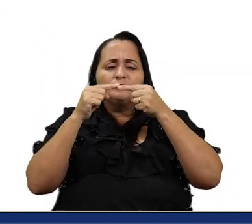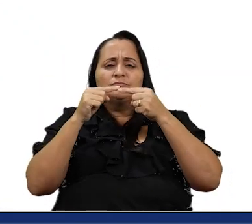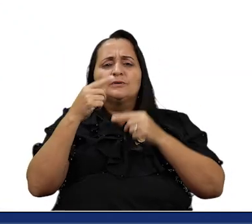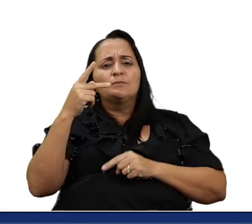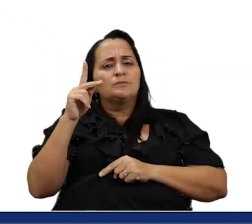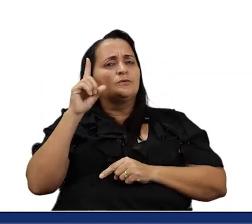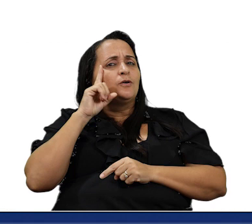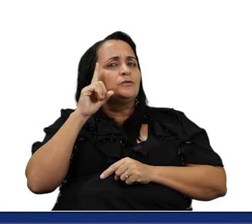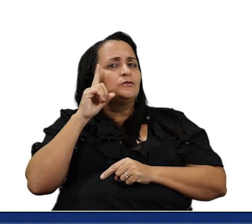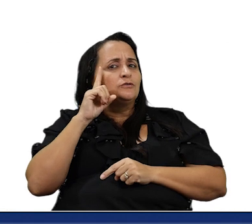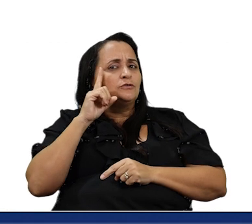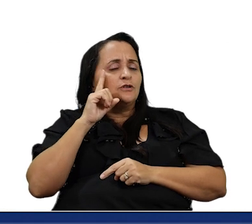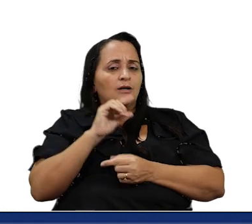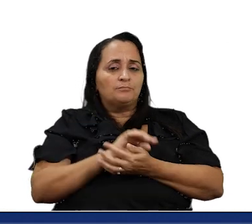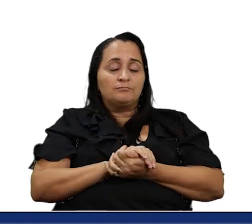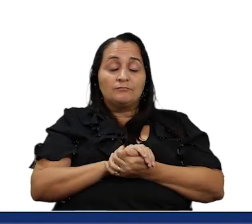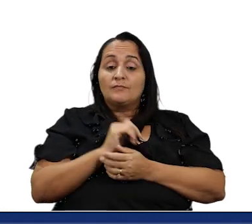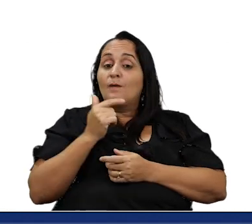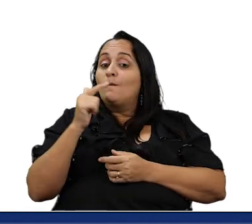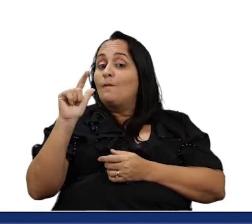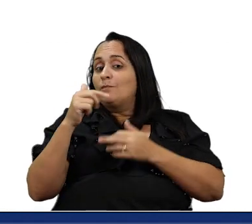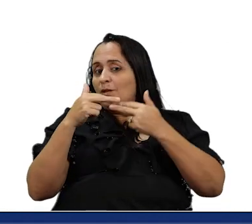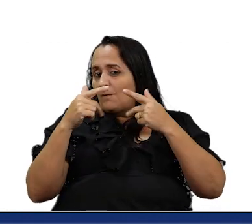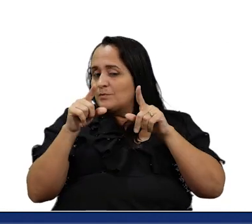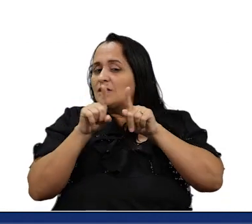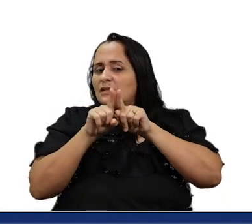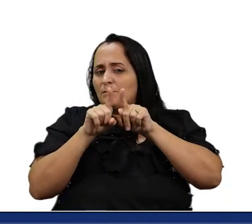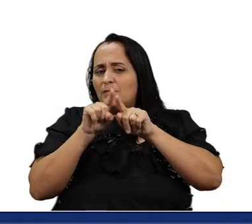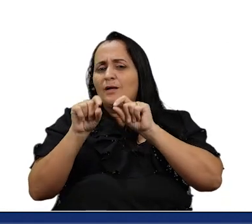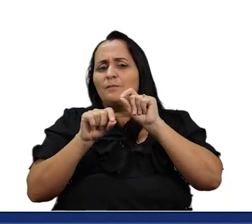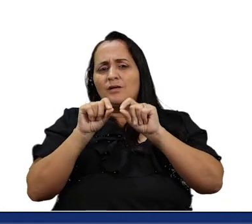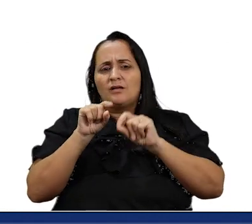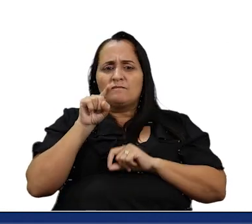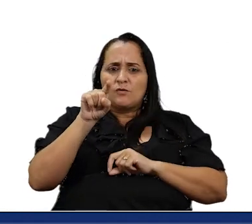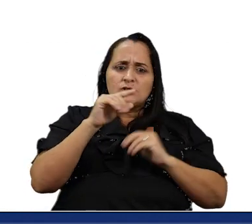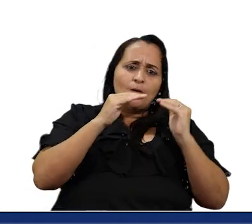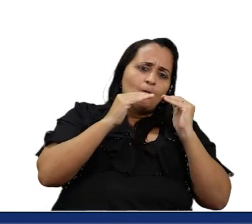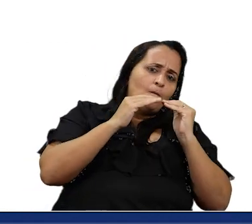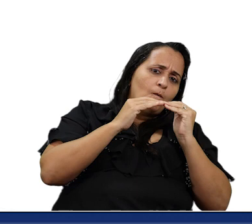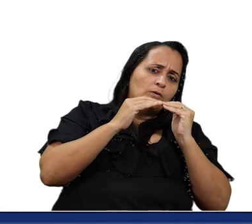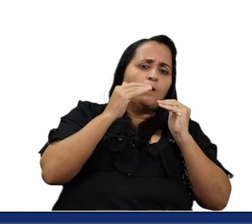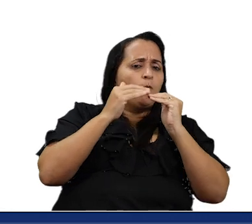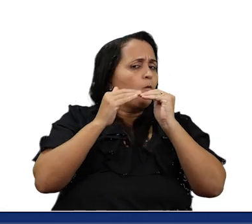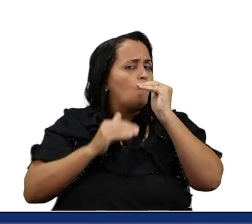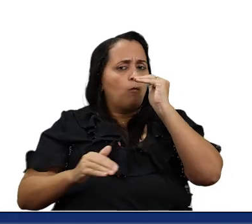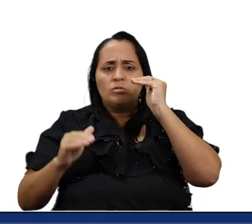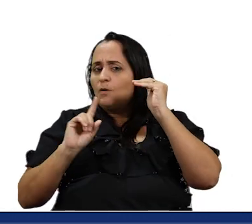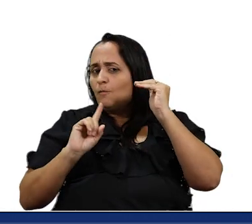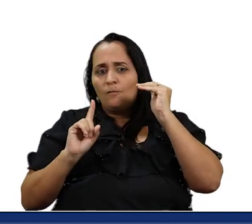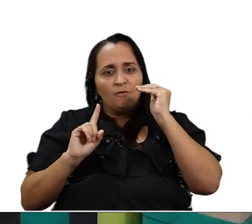dia. E outra coisa também é se você concorda ou discorda sobre o que está sendo falado no